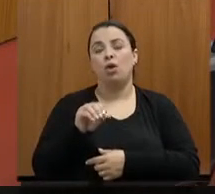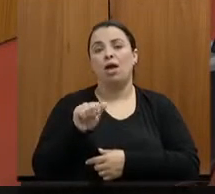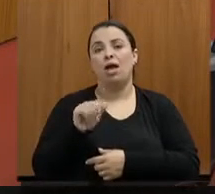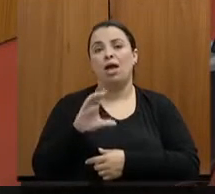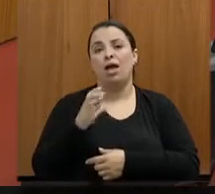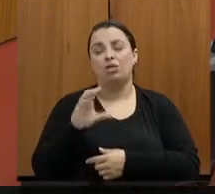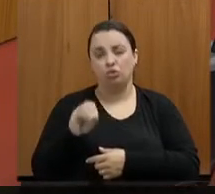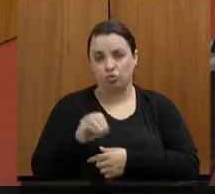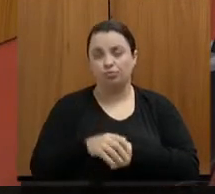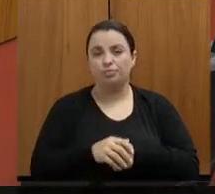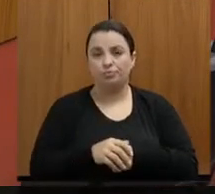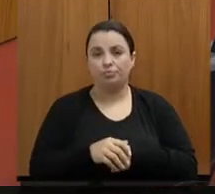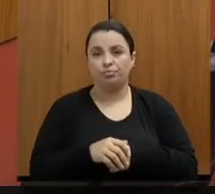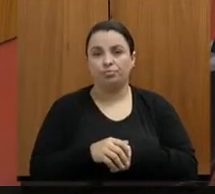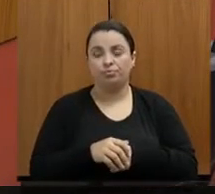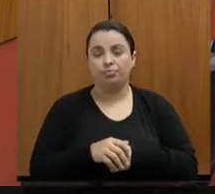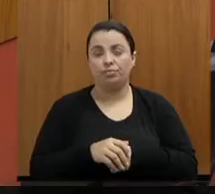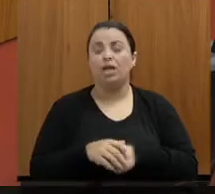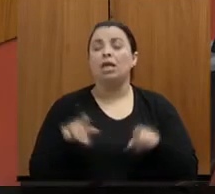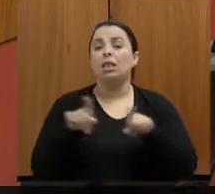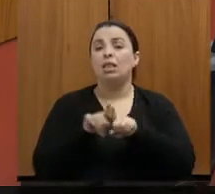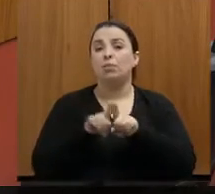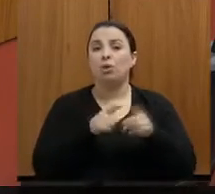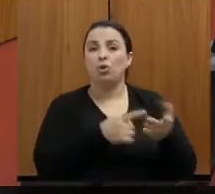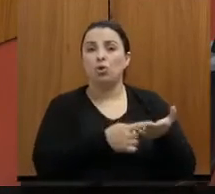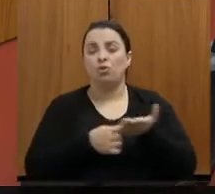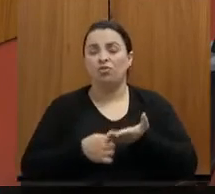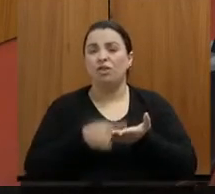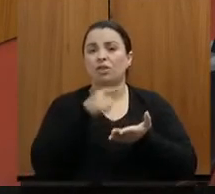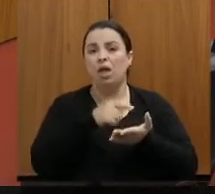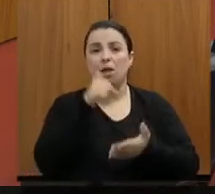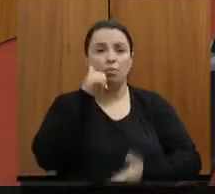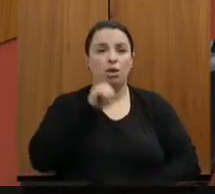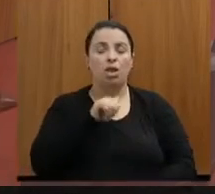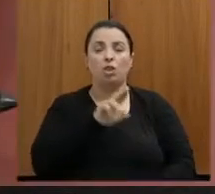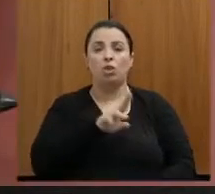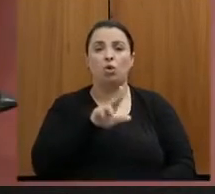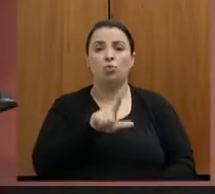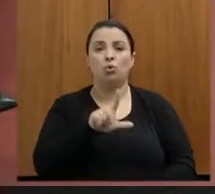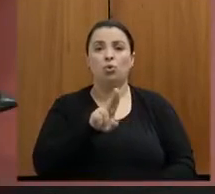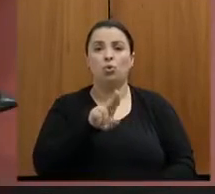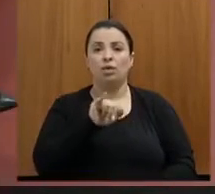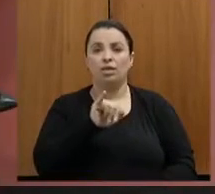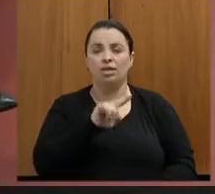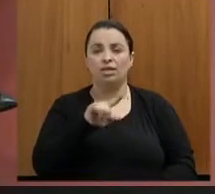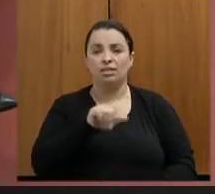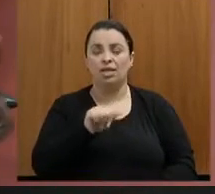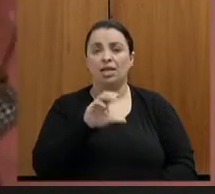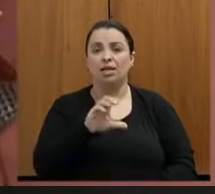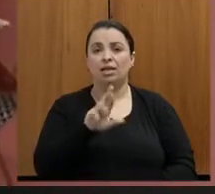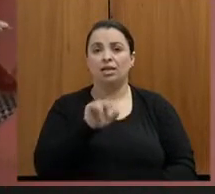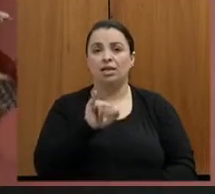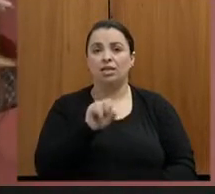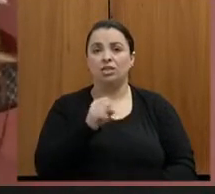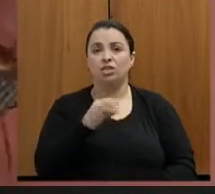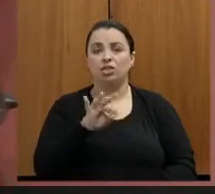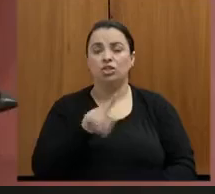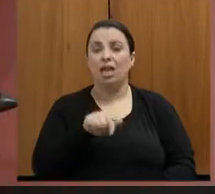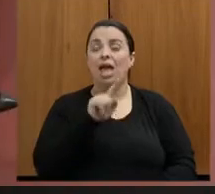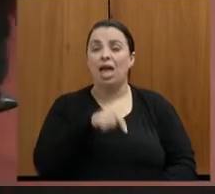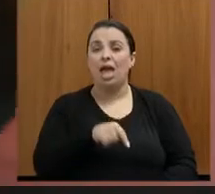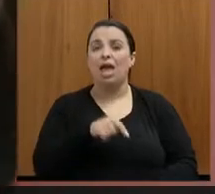Convido também a senhora Luísa Cristina Milagres Pereira, consultora